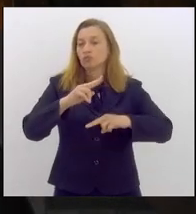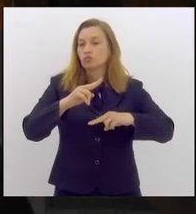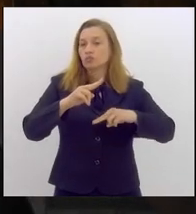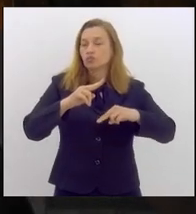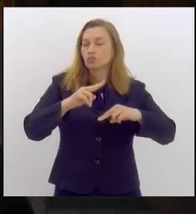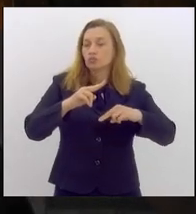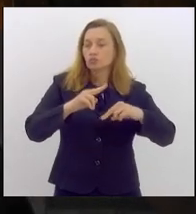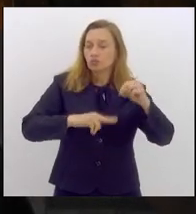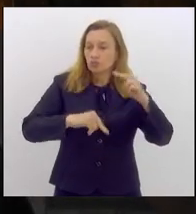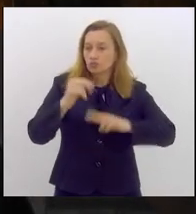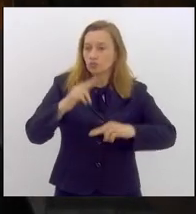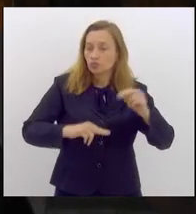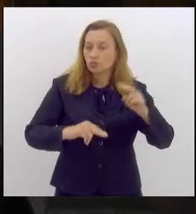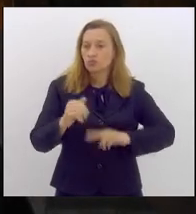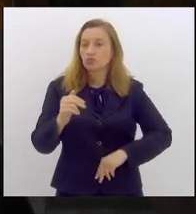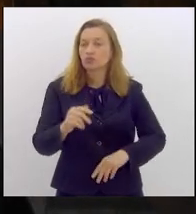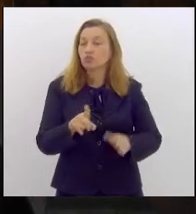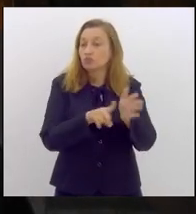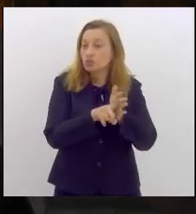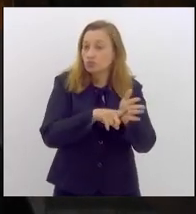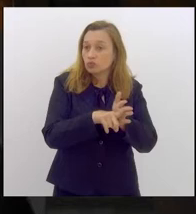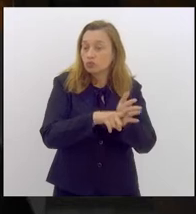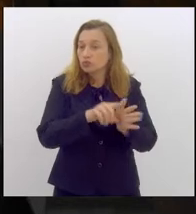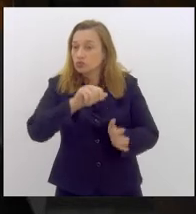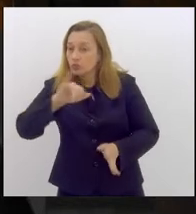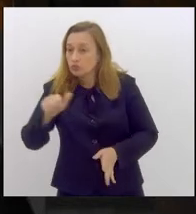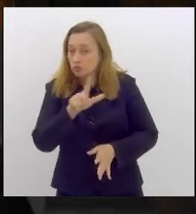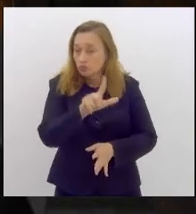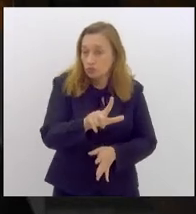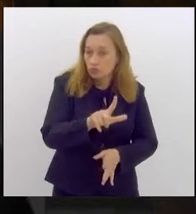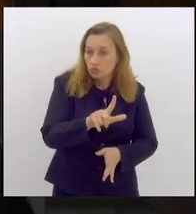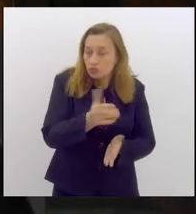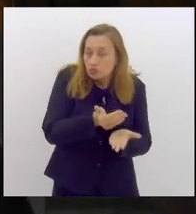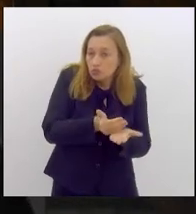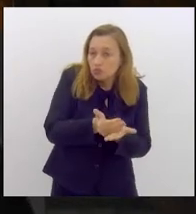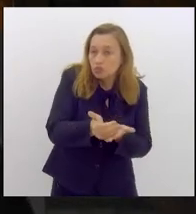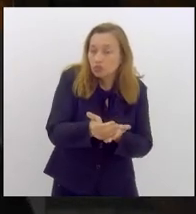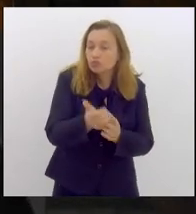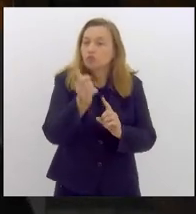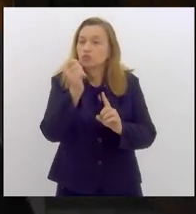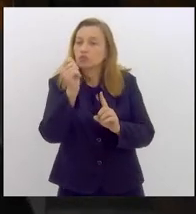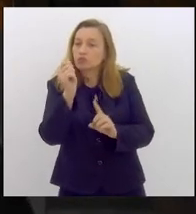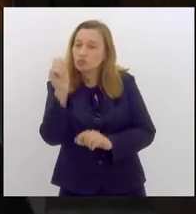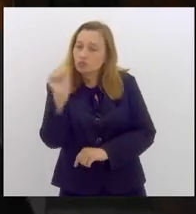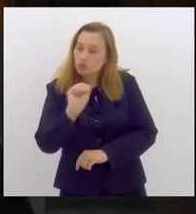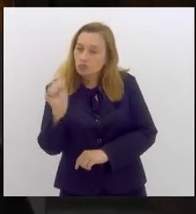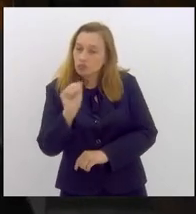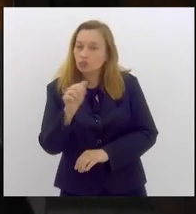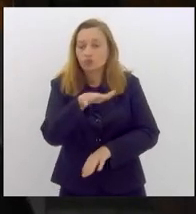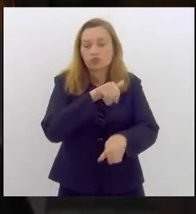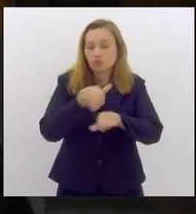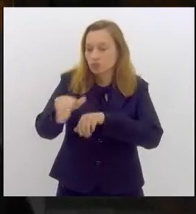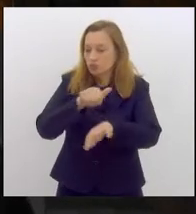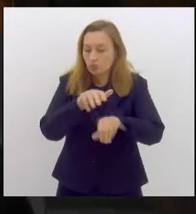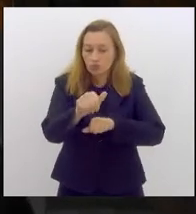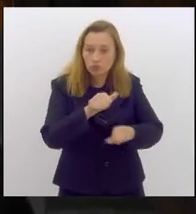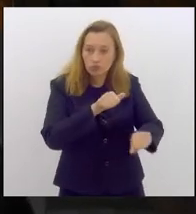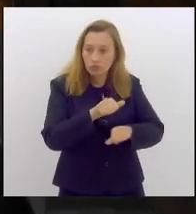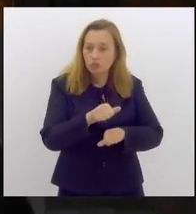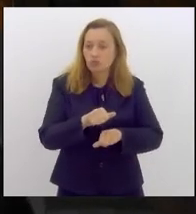Fizeram os exames admissionais no mês de julho. No início de agosto, foram chamados para um